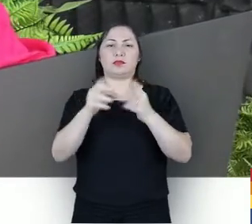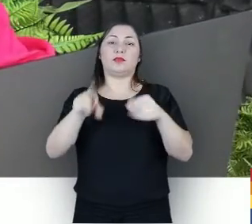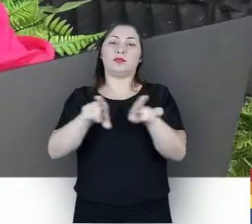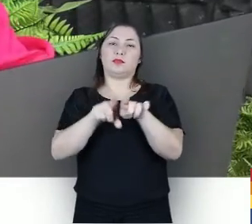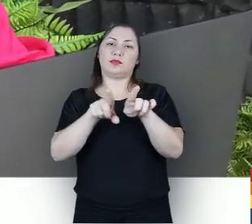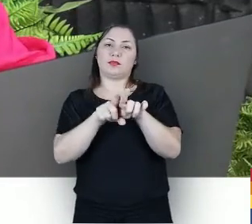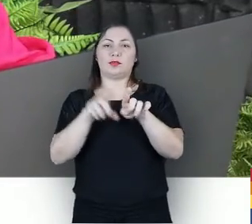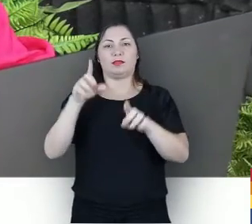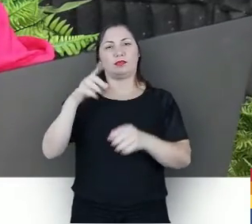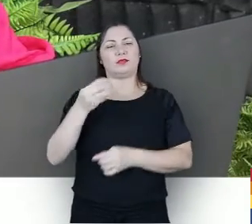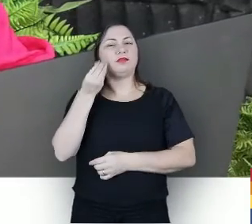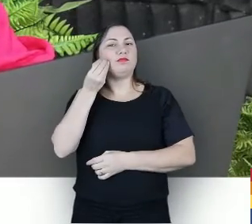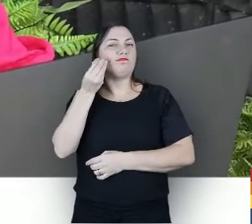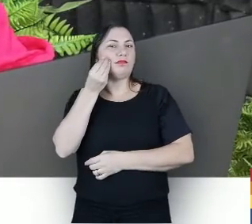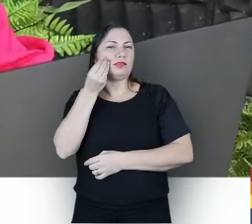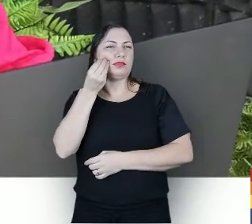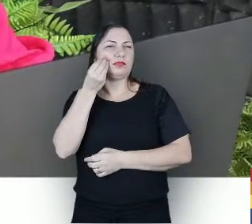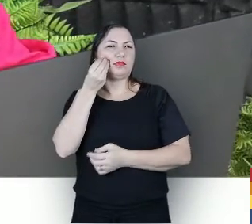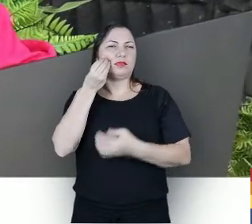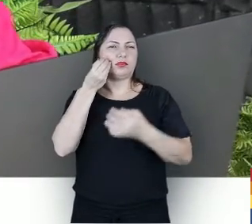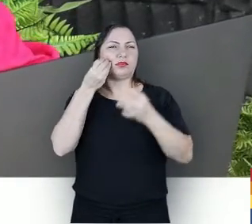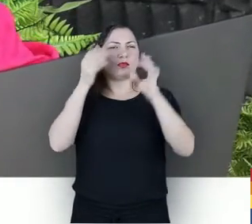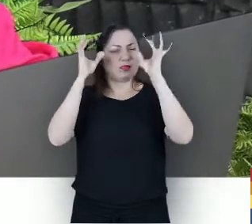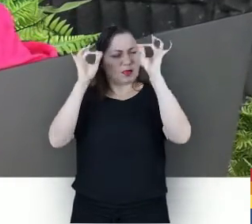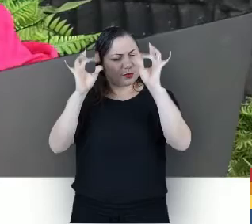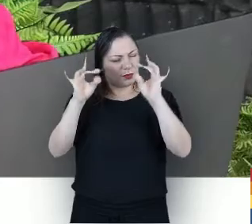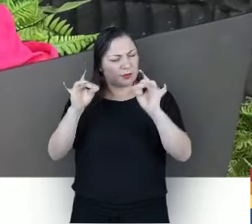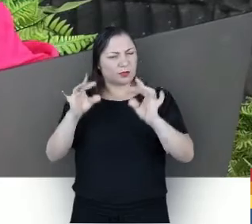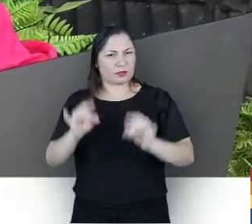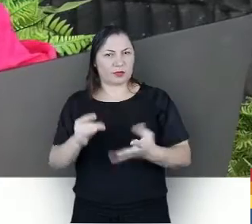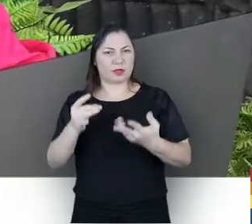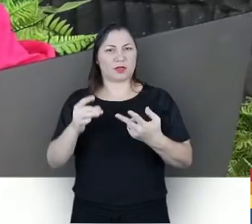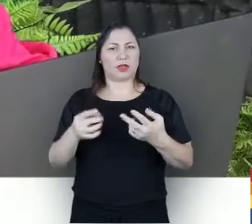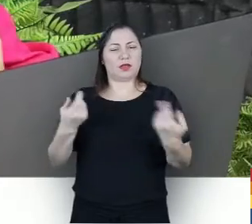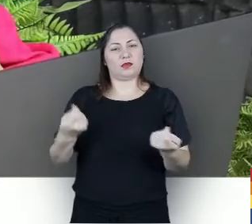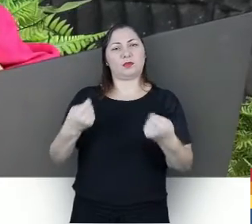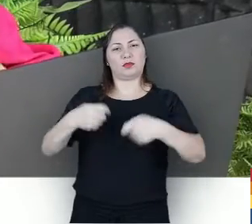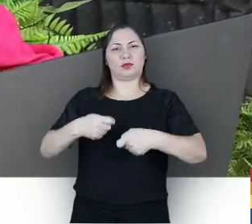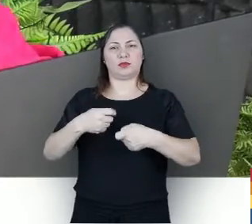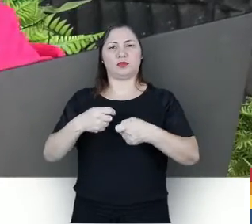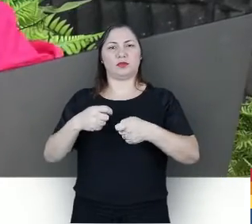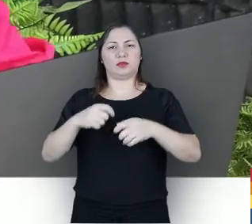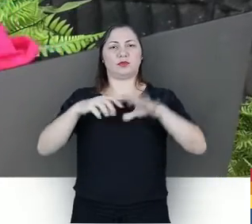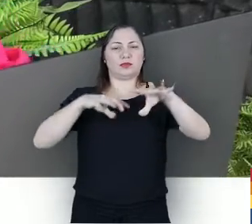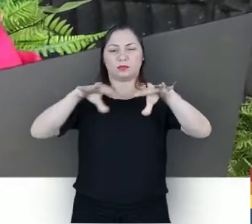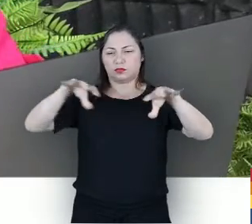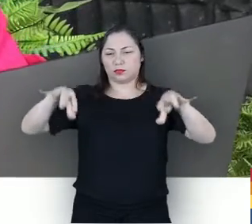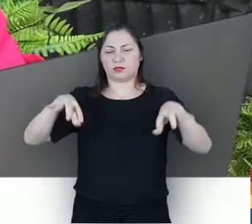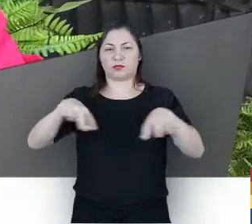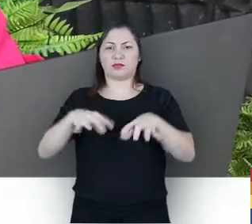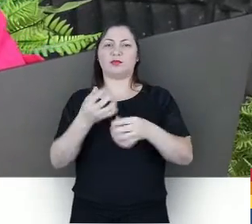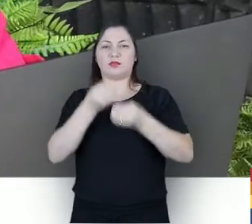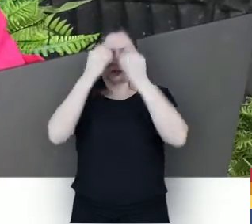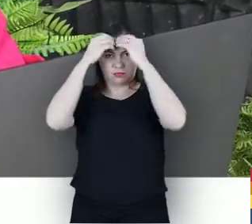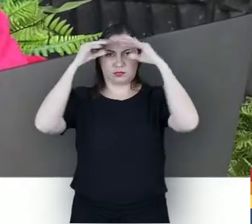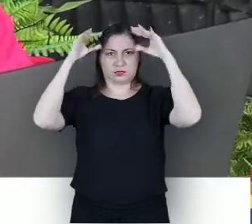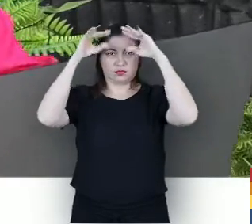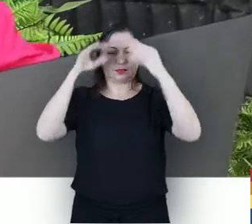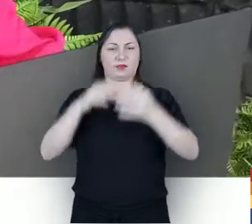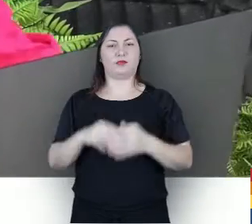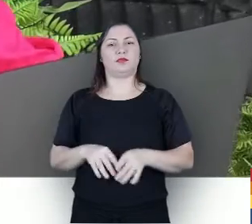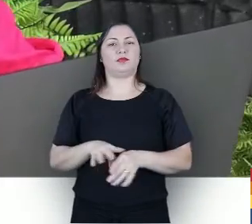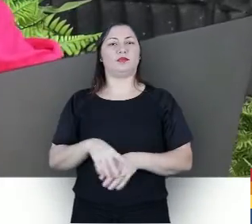curricular. E para isso a gente tem 4 professores convidados, a gente tem o professor David